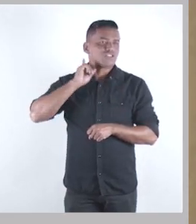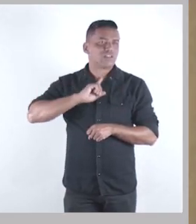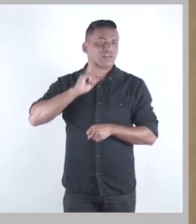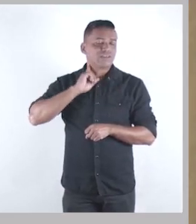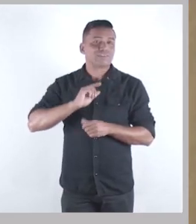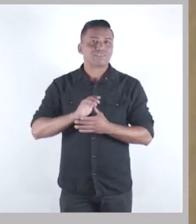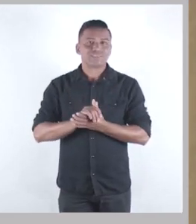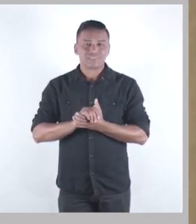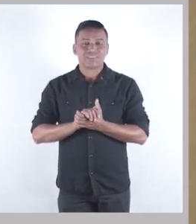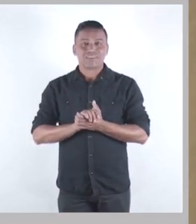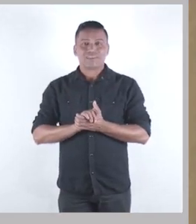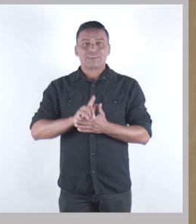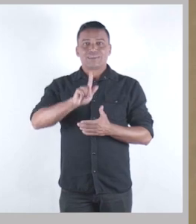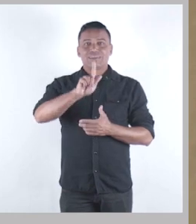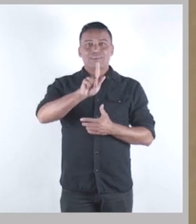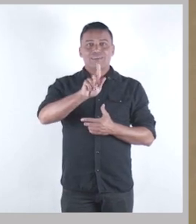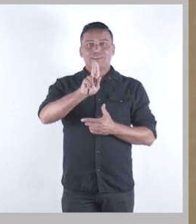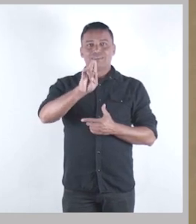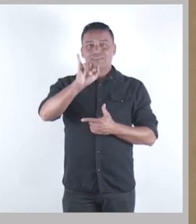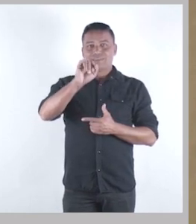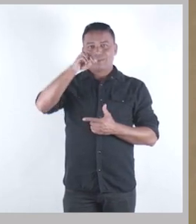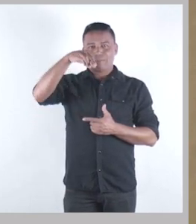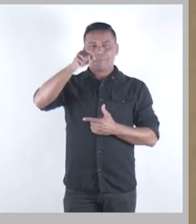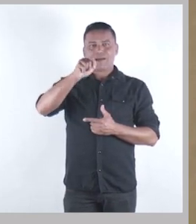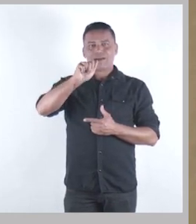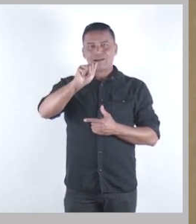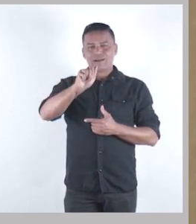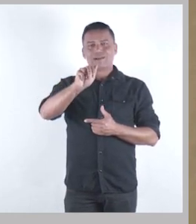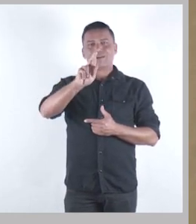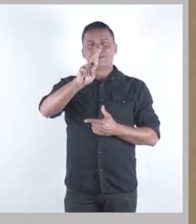Grande Sertão Veredas. É claro que aqui